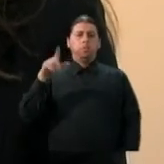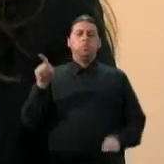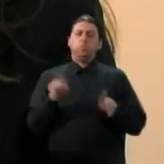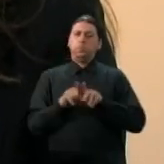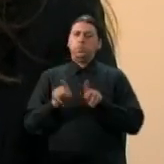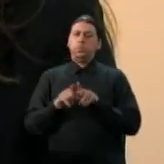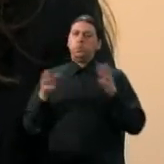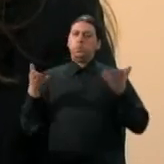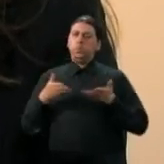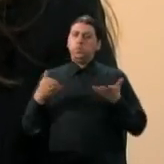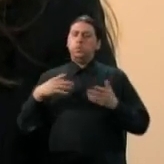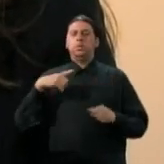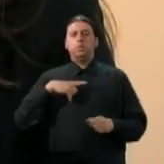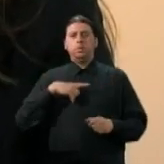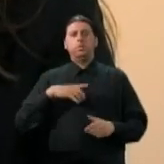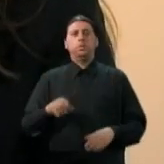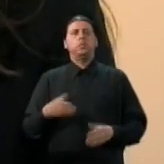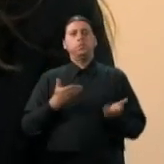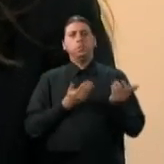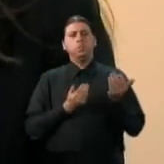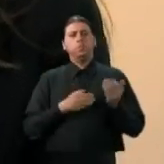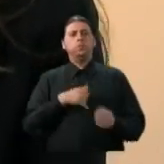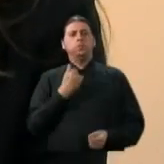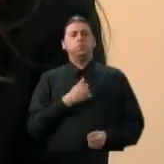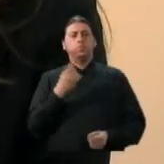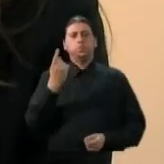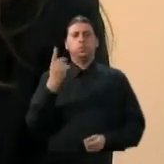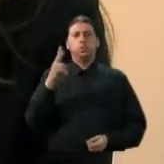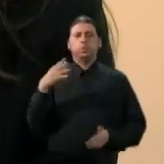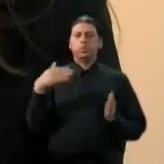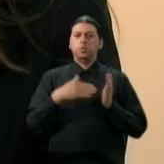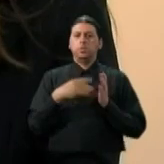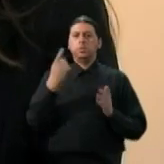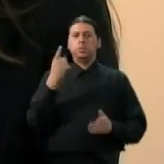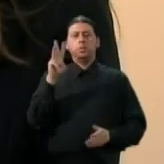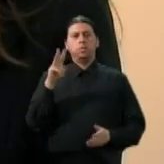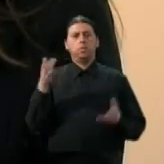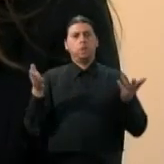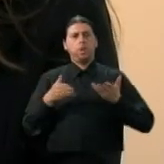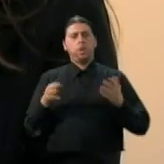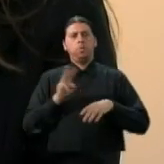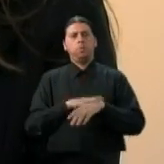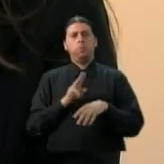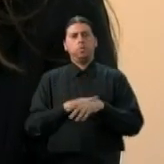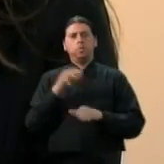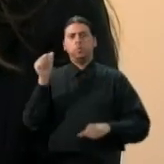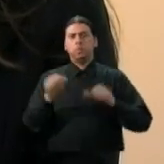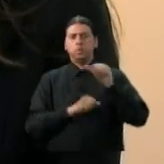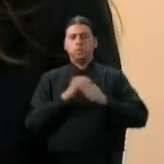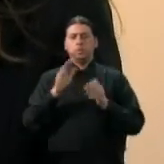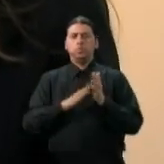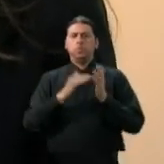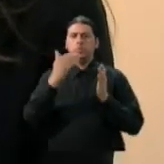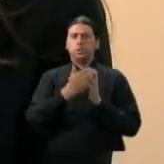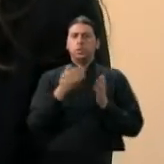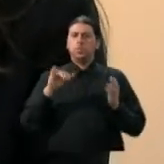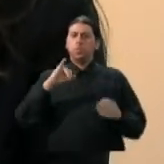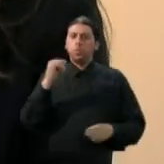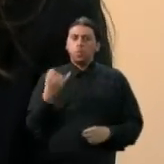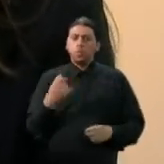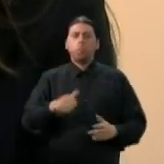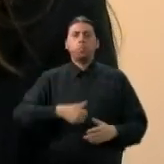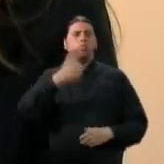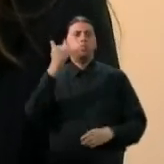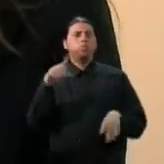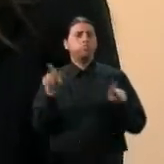cobrir também os adolescentes de 12 e 13 anos. Então, este é o momento, com essa mudança de calendário, para se aproveitar